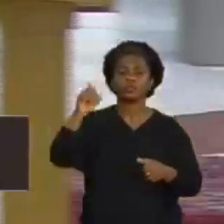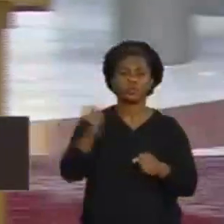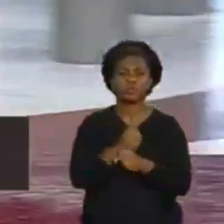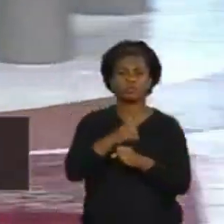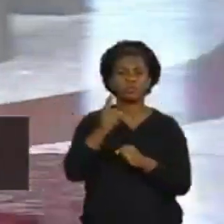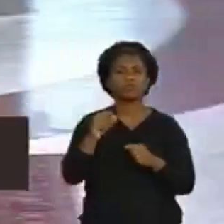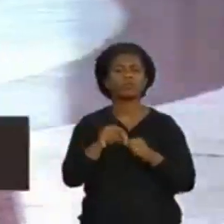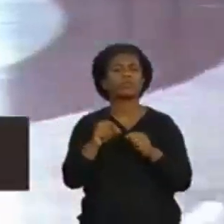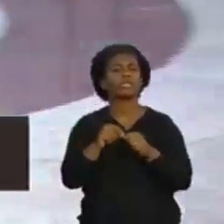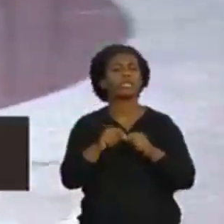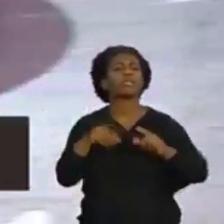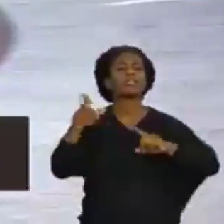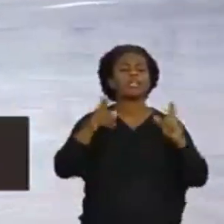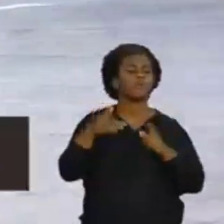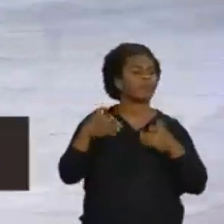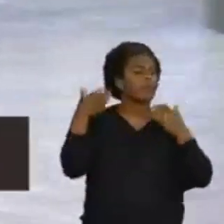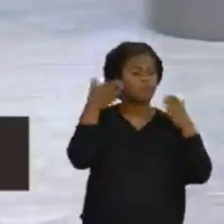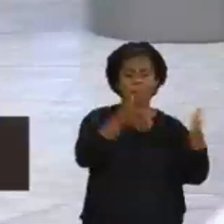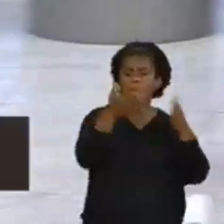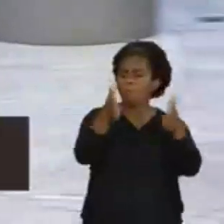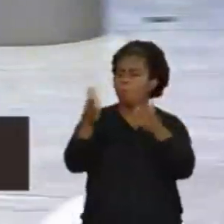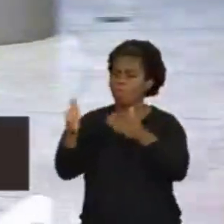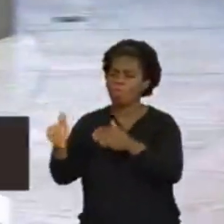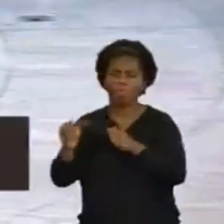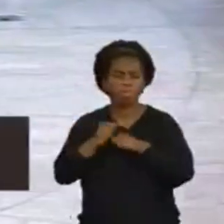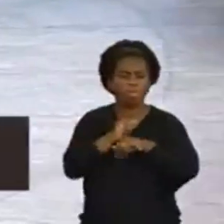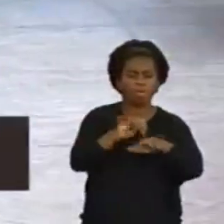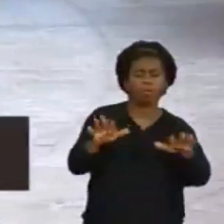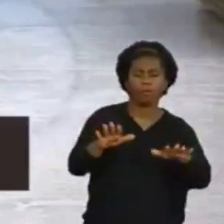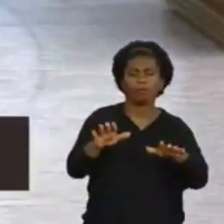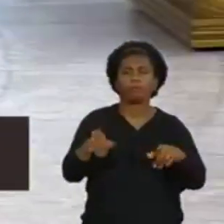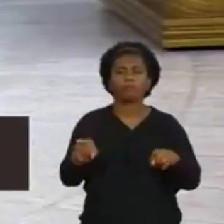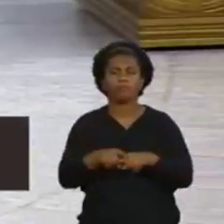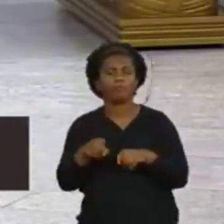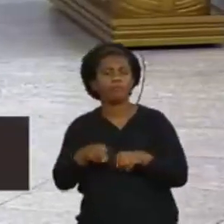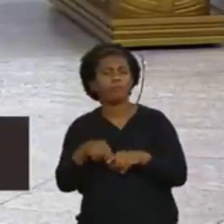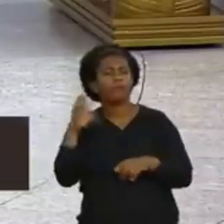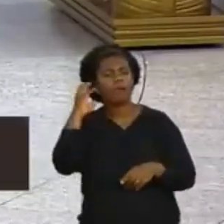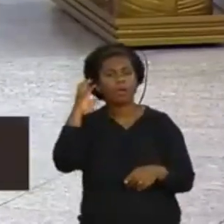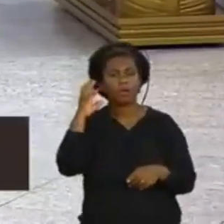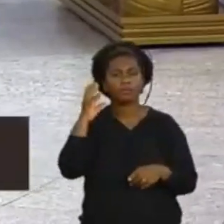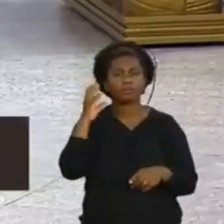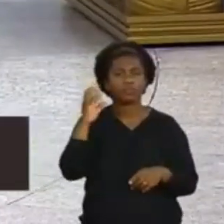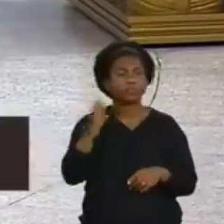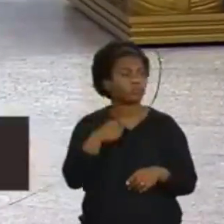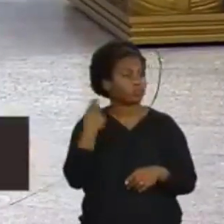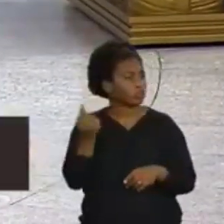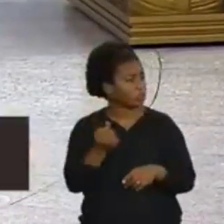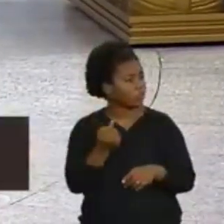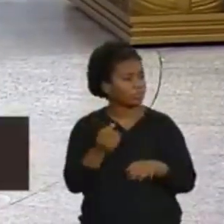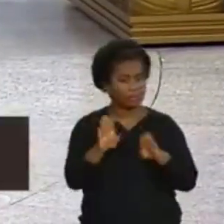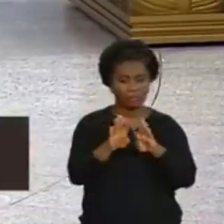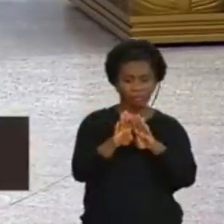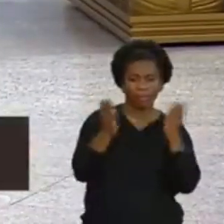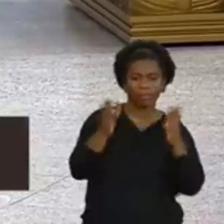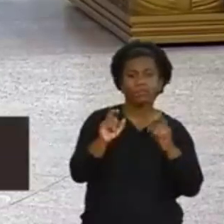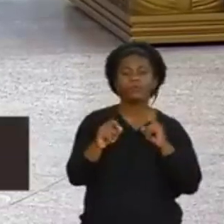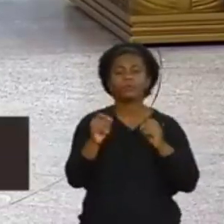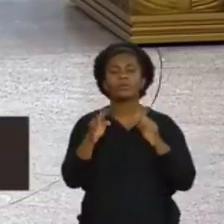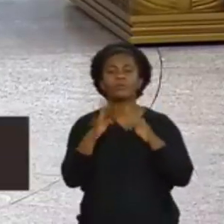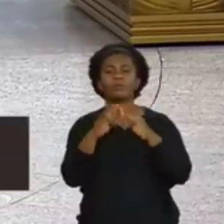abrir mais igrejas. Nós inauguramos sexta-feira agora uma igreja na Grota. Nós